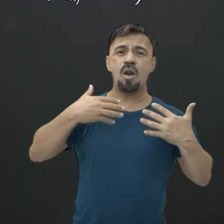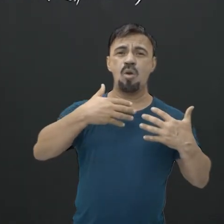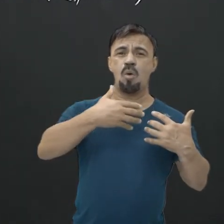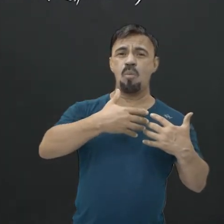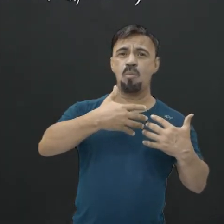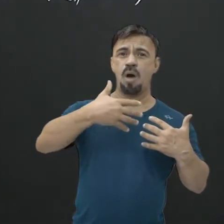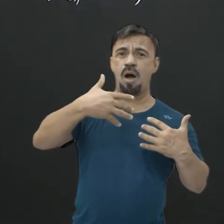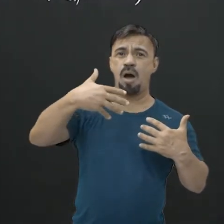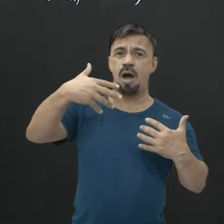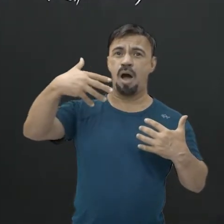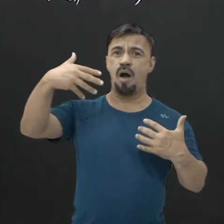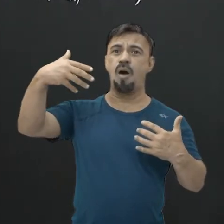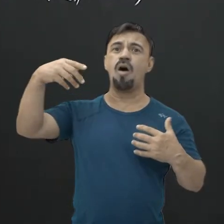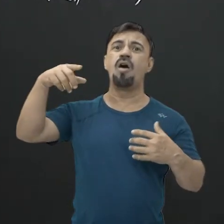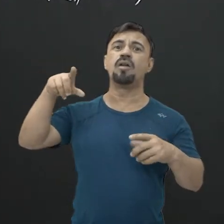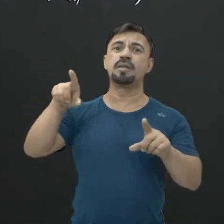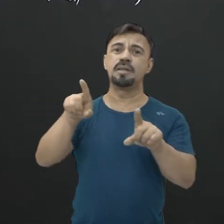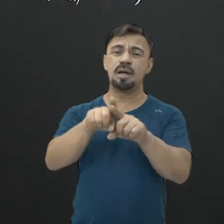do calor